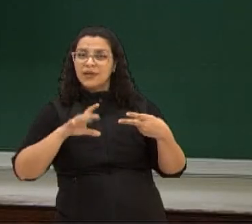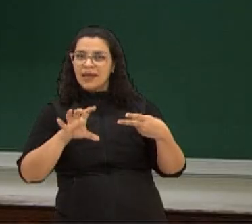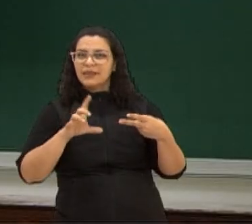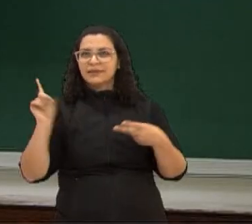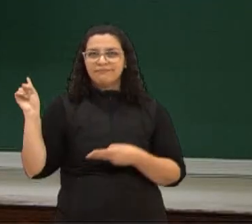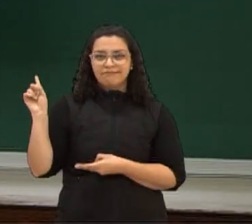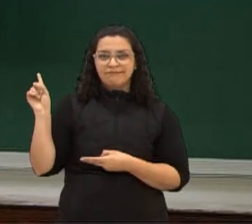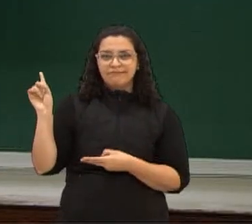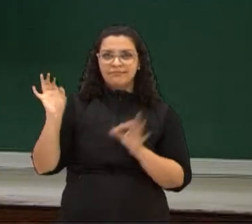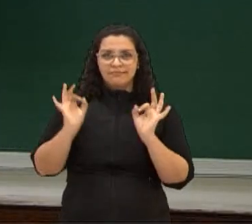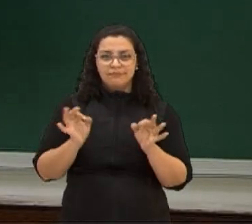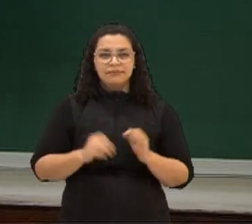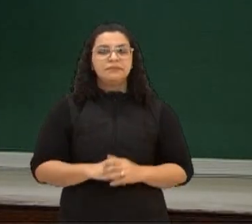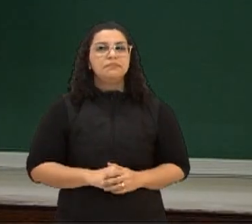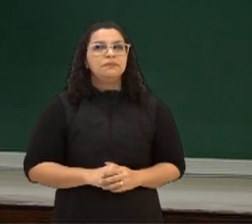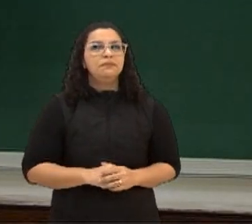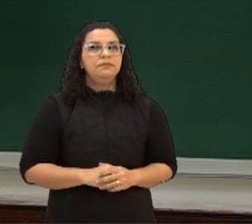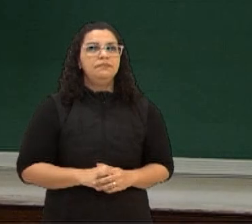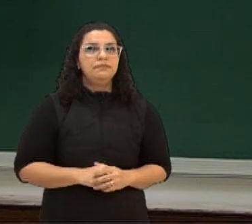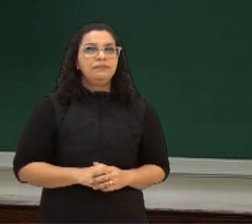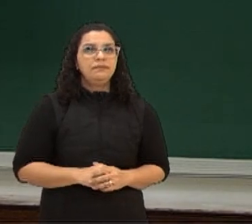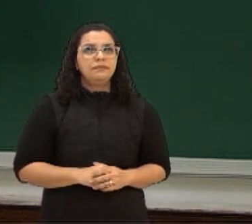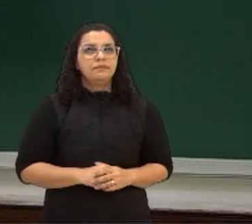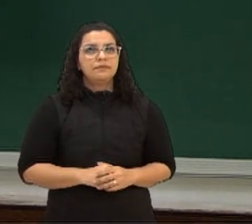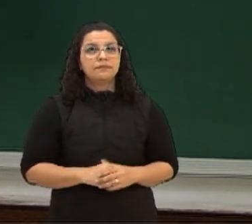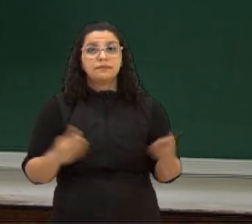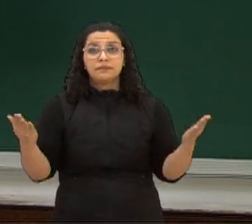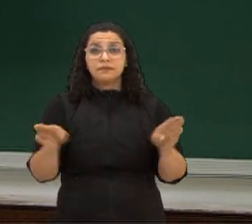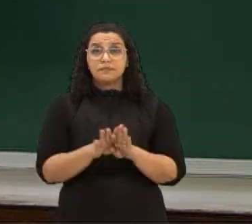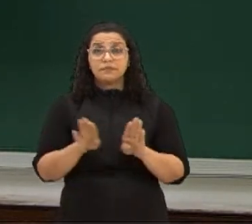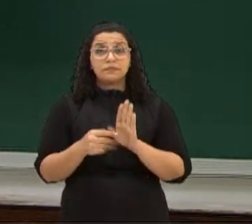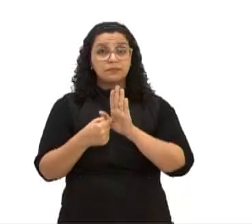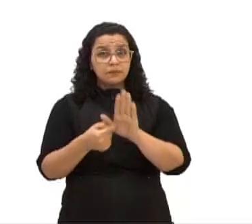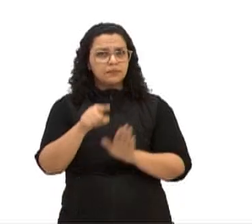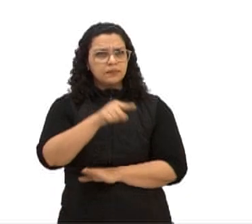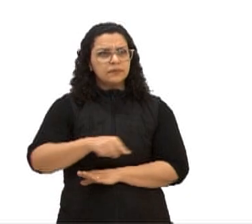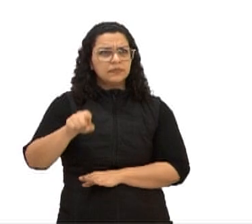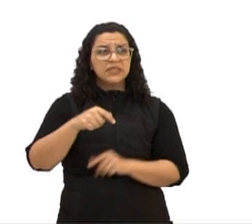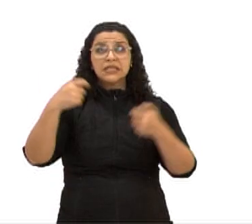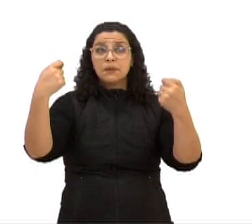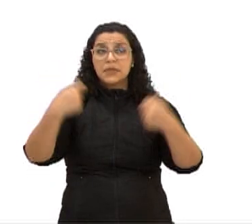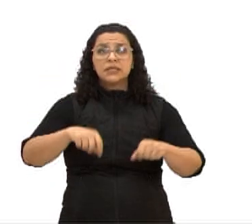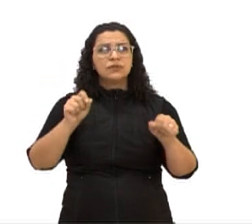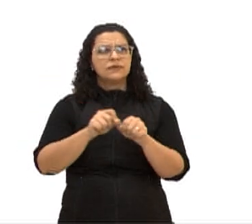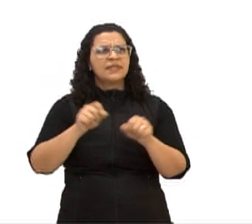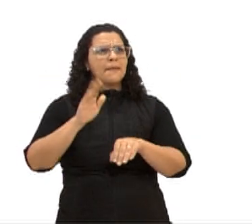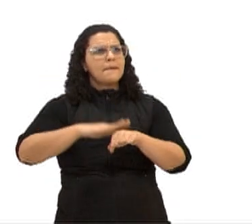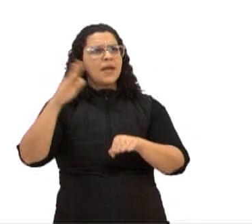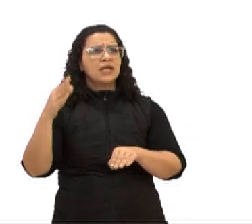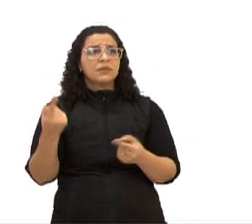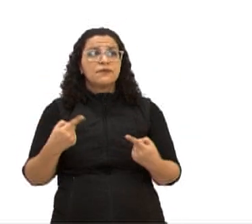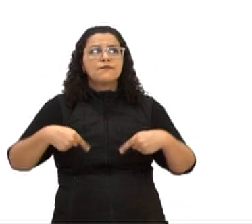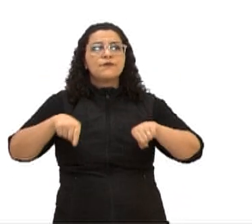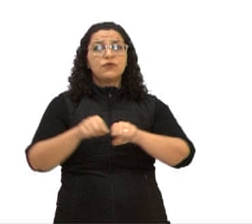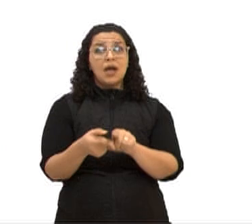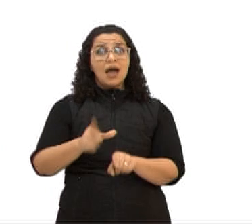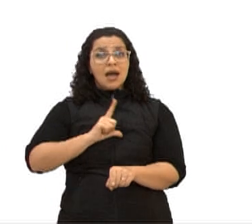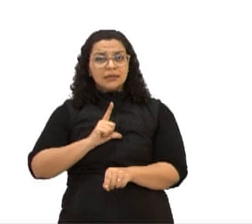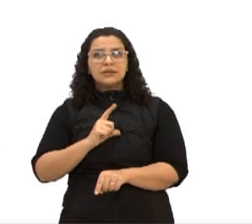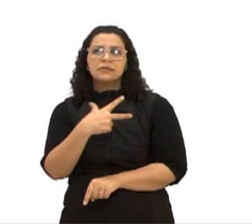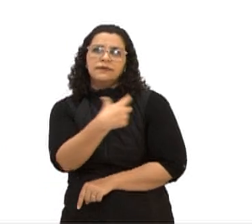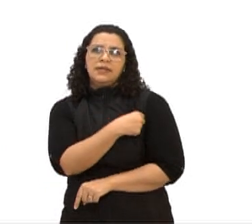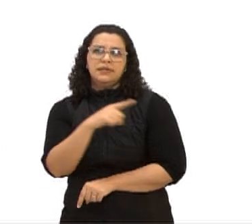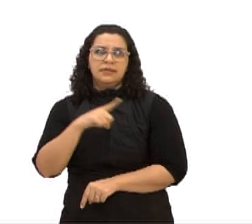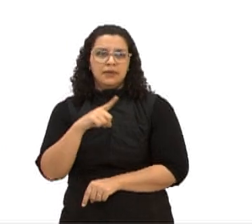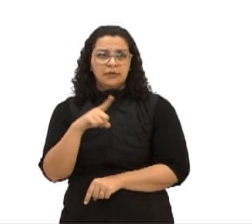do leitor, ok? Trouxe para vocês. É preciso fazer muito mais para voltarmos antes da